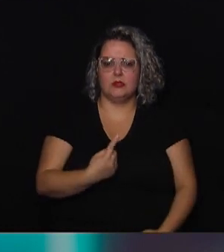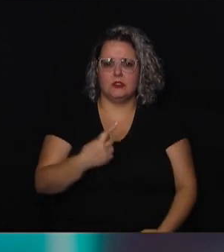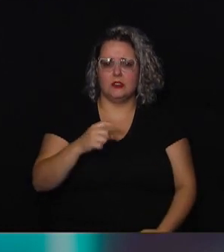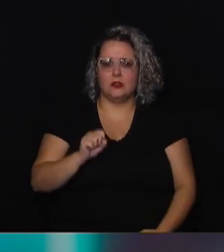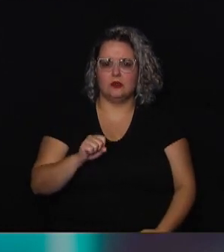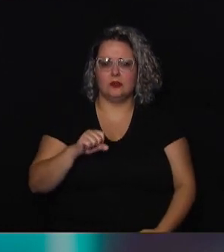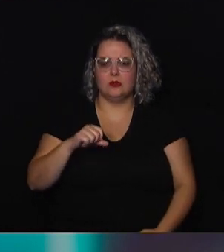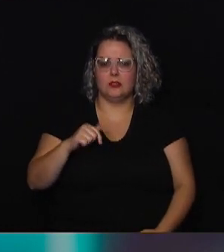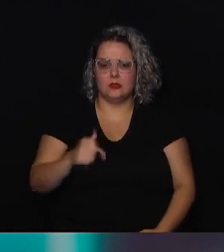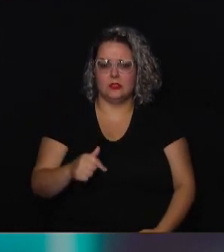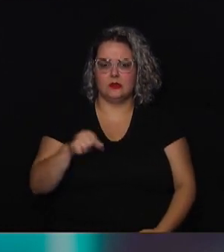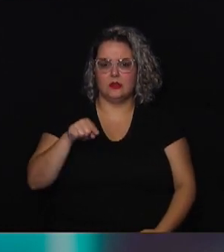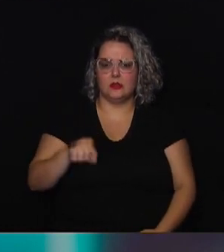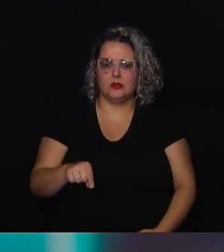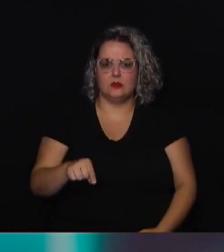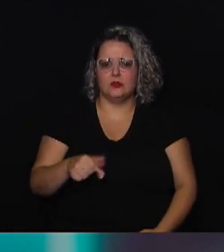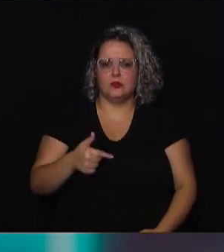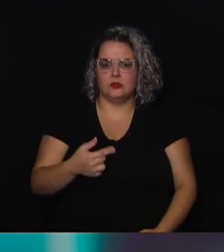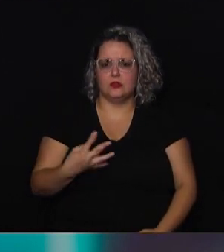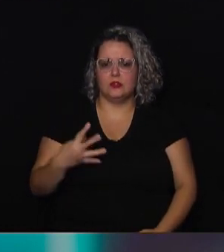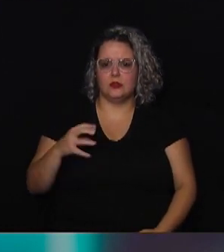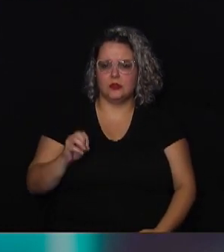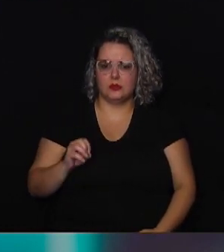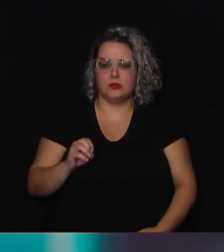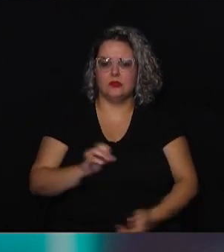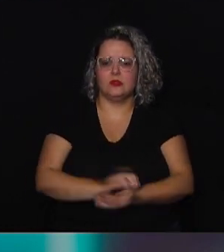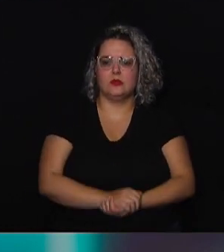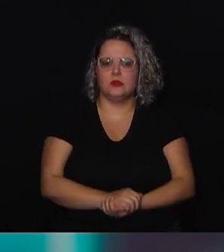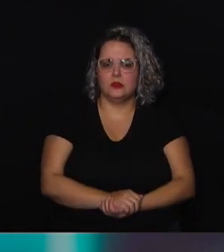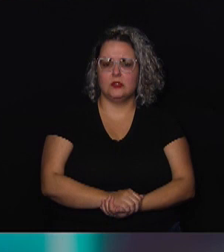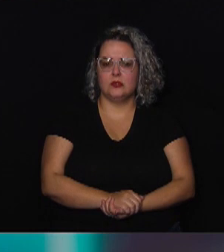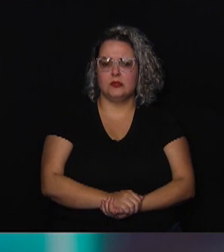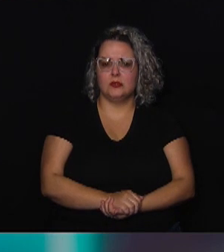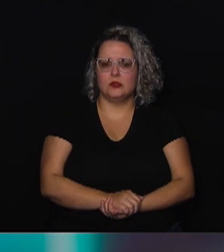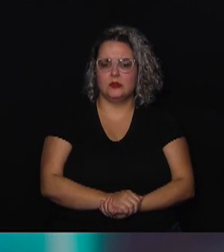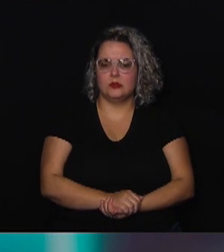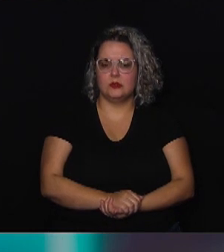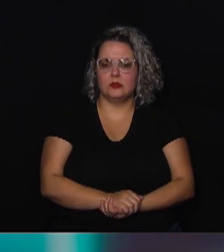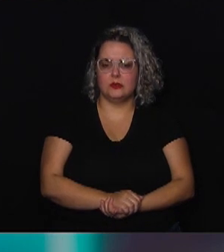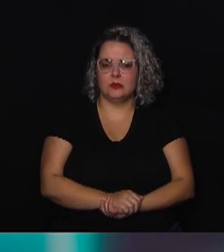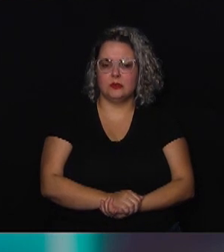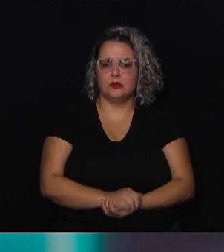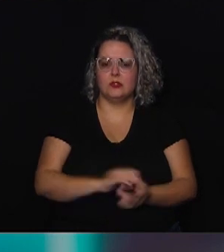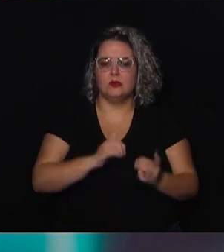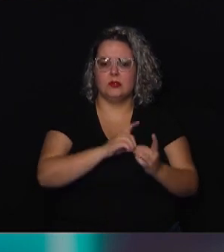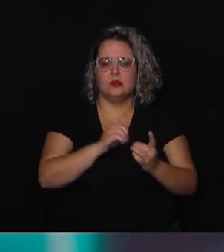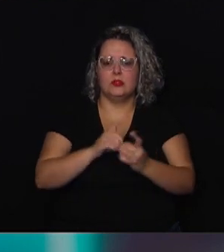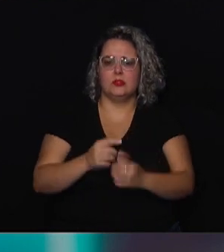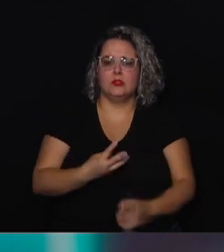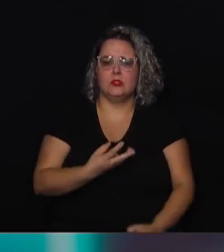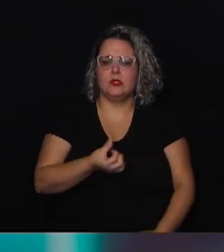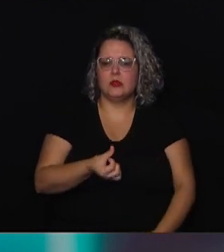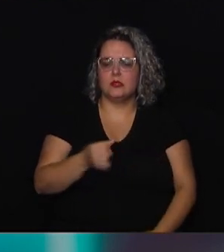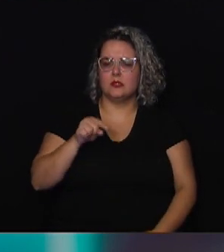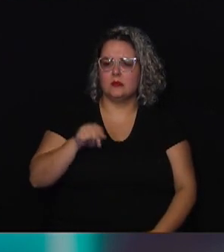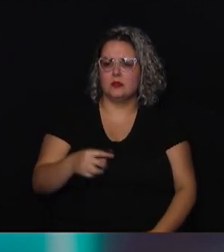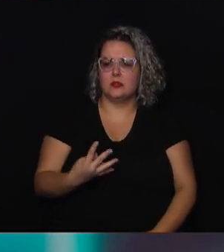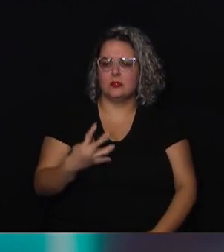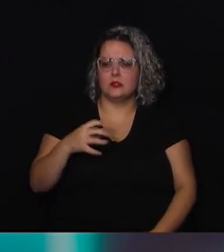187.240, e de internações provenientes do atendimento da urgência,